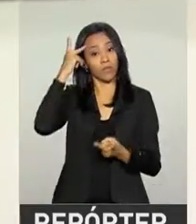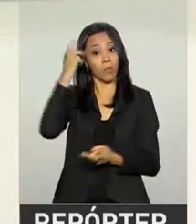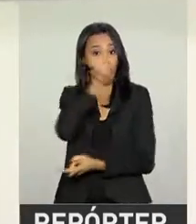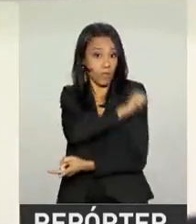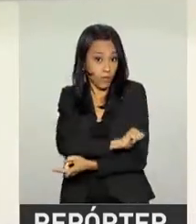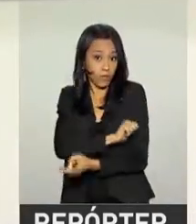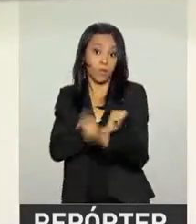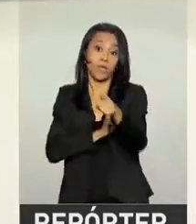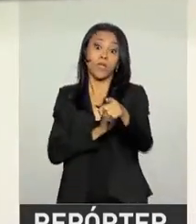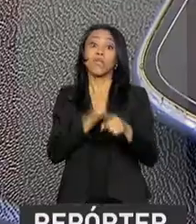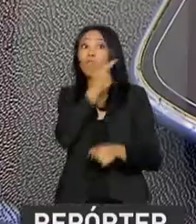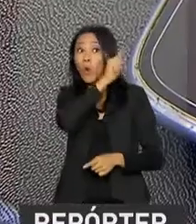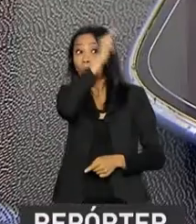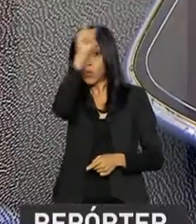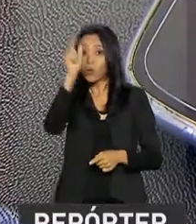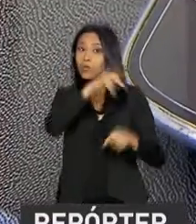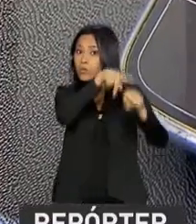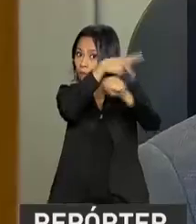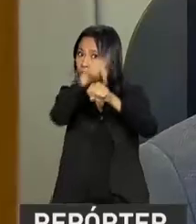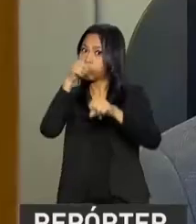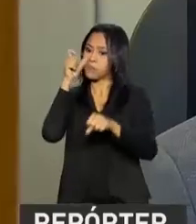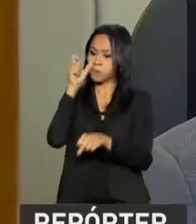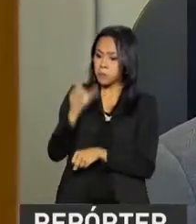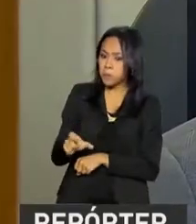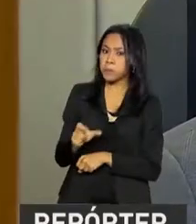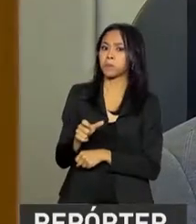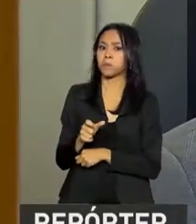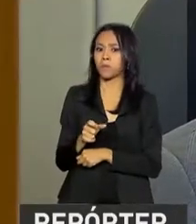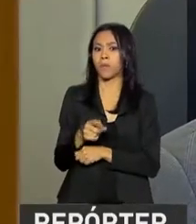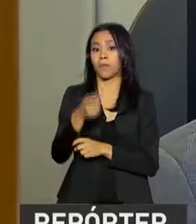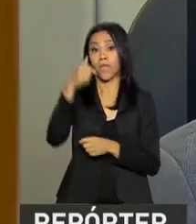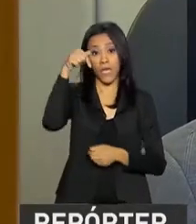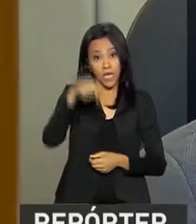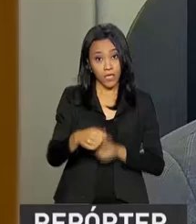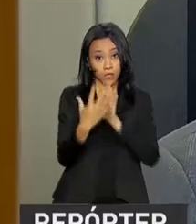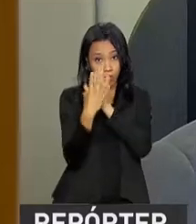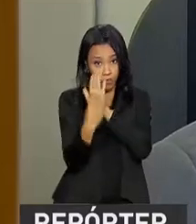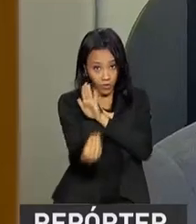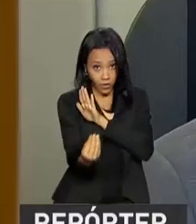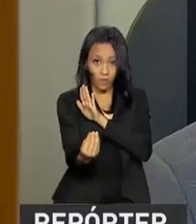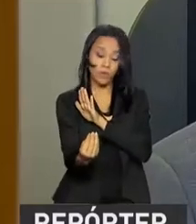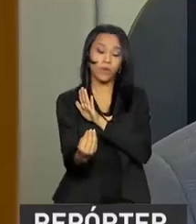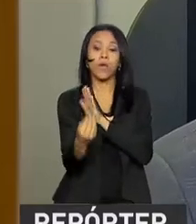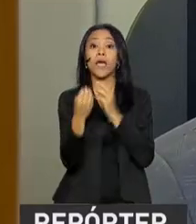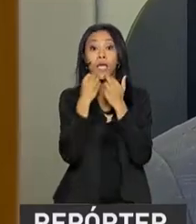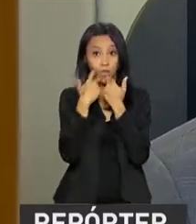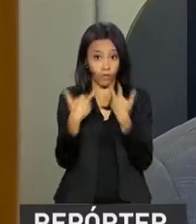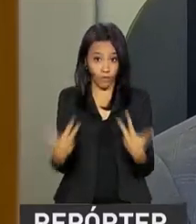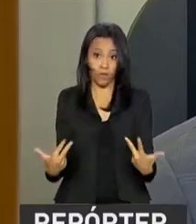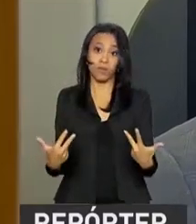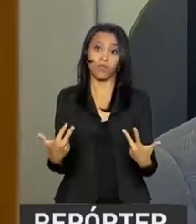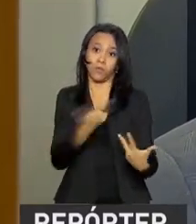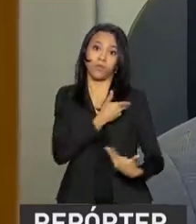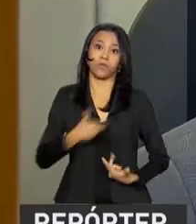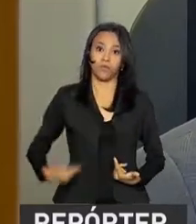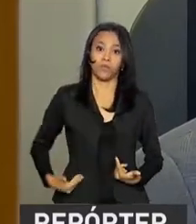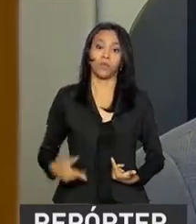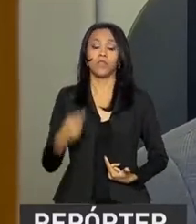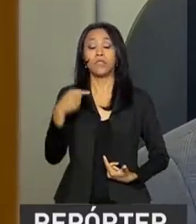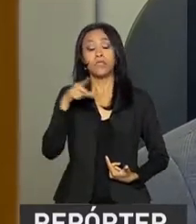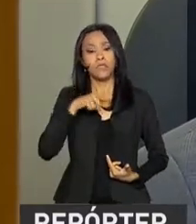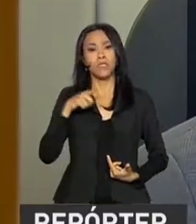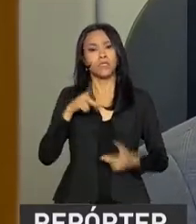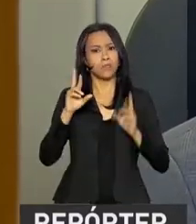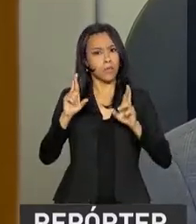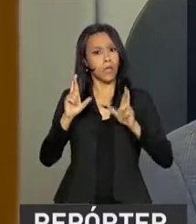a atenção de outros países esse modelo aplicado ao serviço público é uma novidade e isso tem inspirado